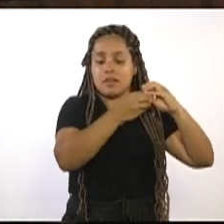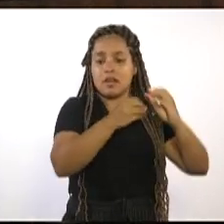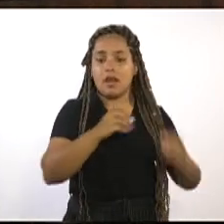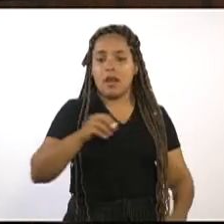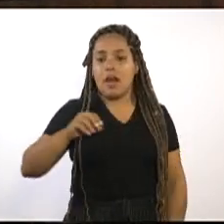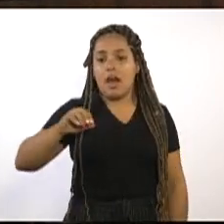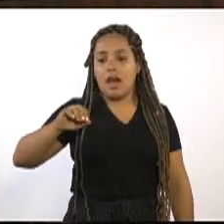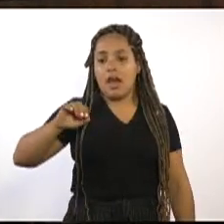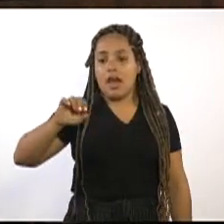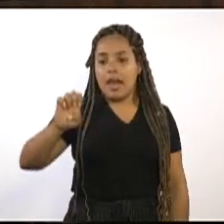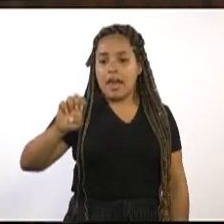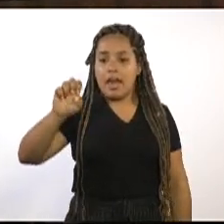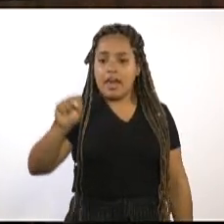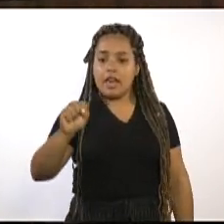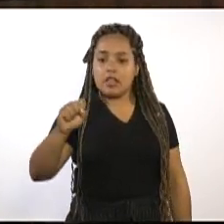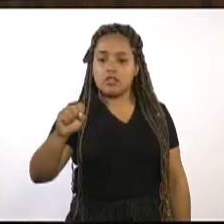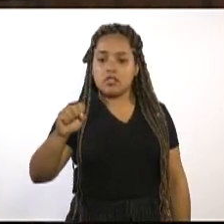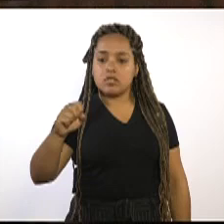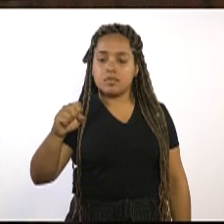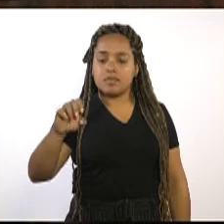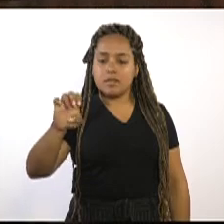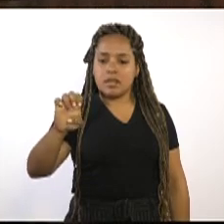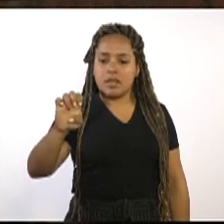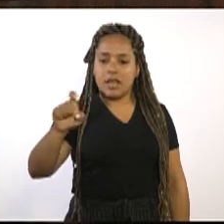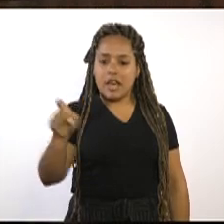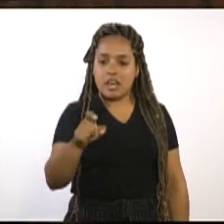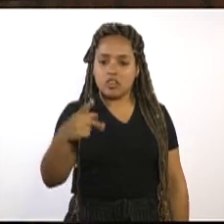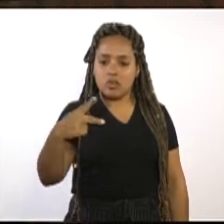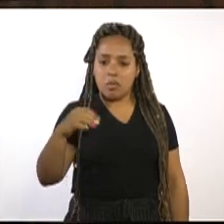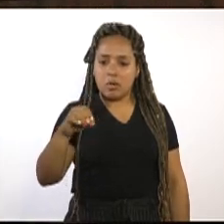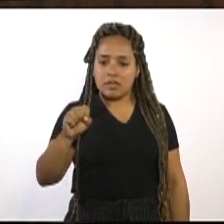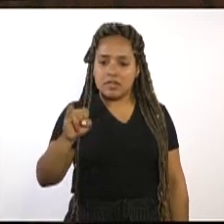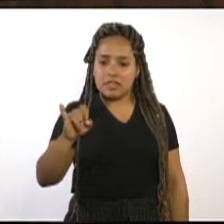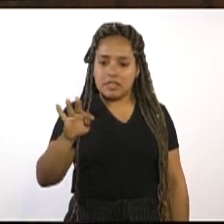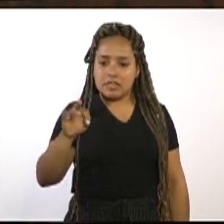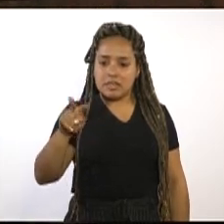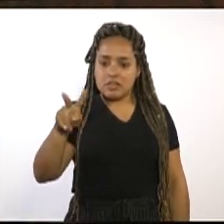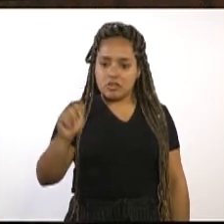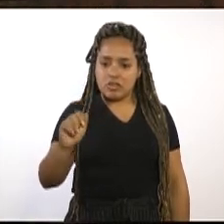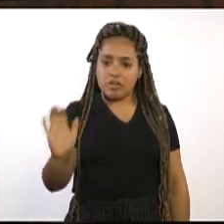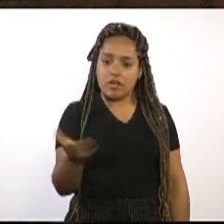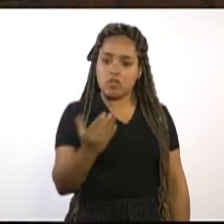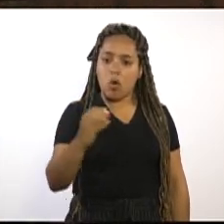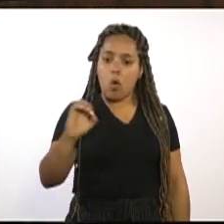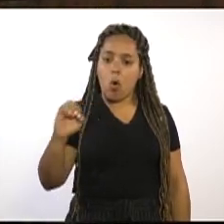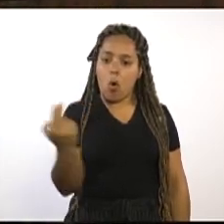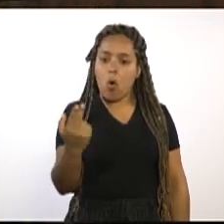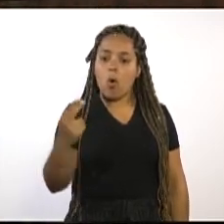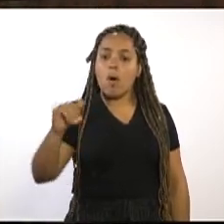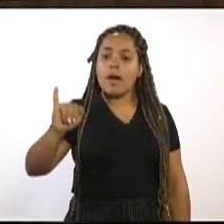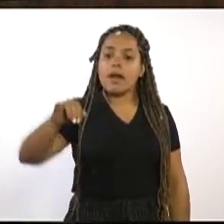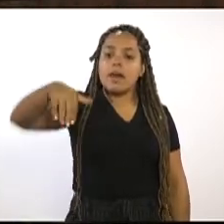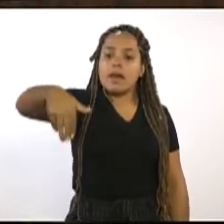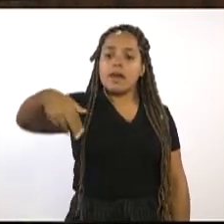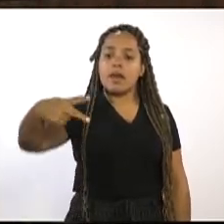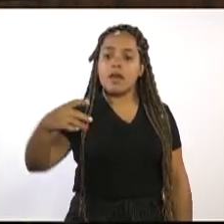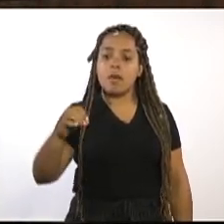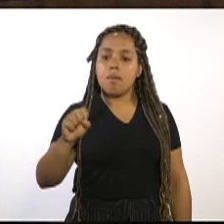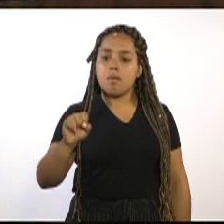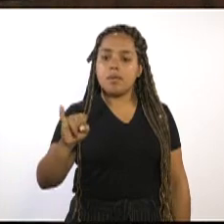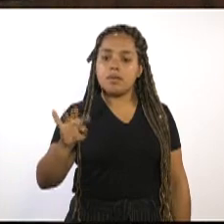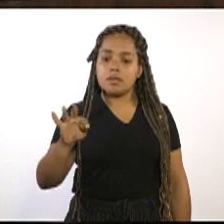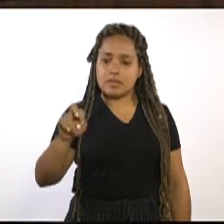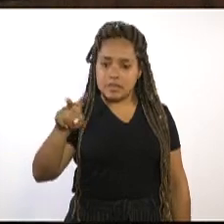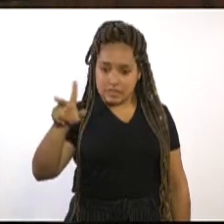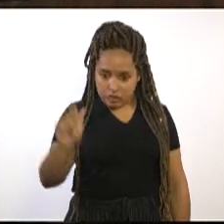deputado contrário à implementação de emendas individuais e impositivas no estado do Rio de Janeiro. Hoje, a discussão